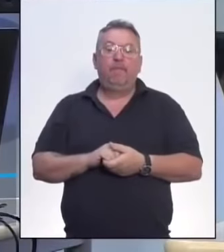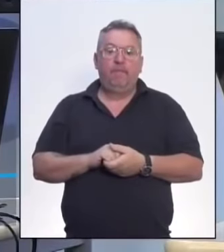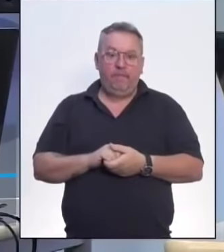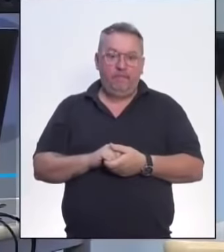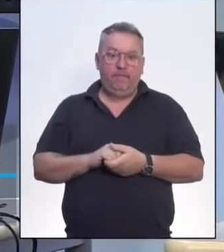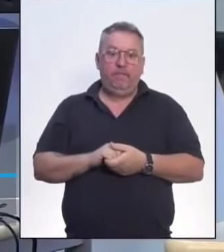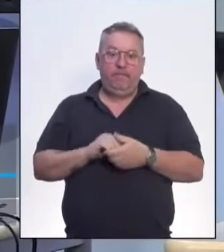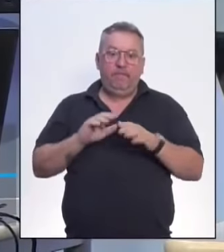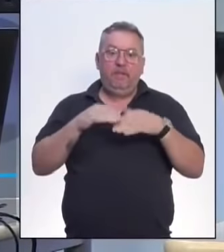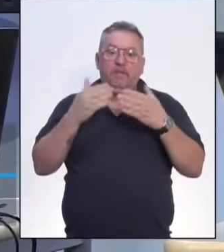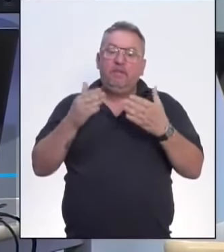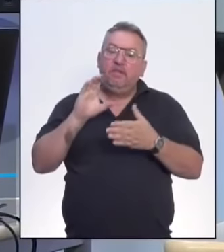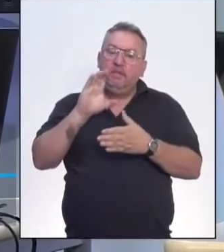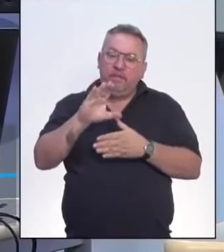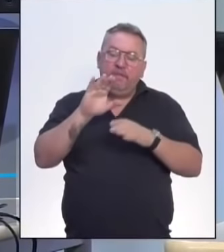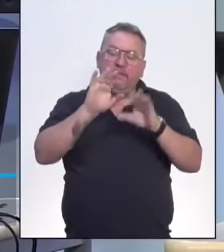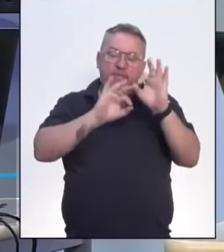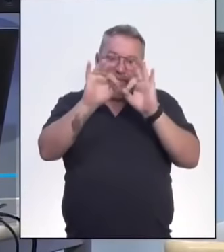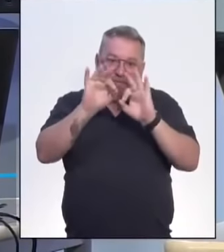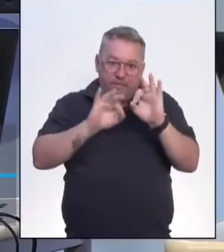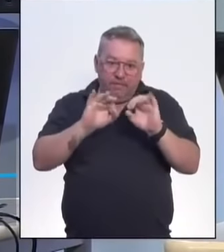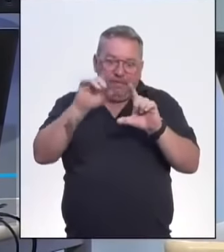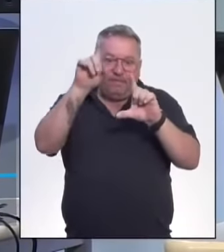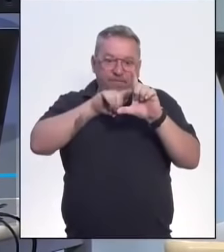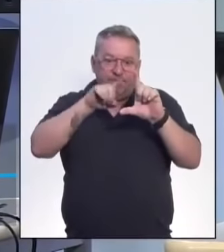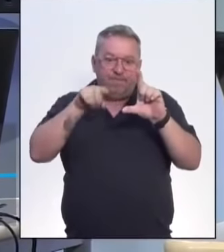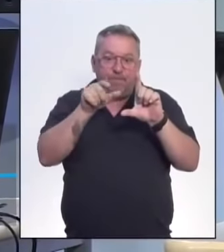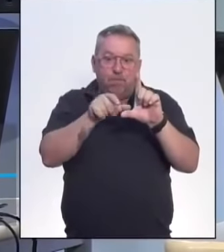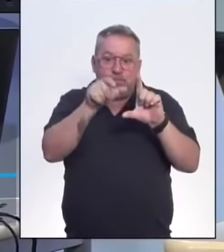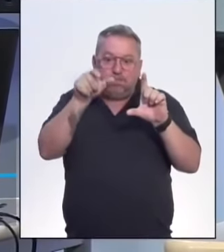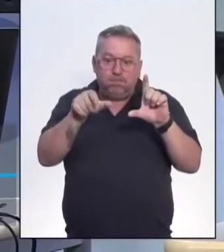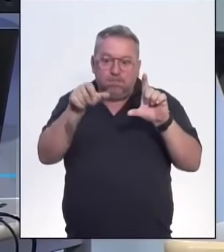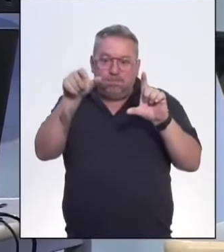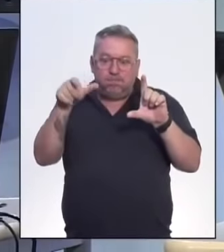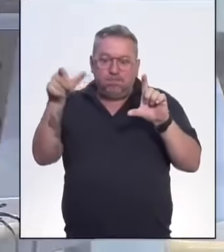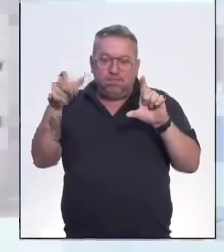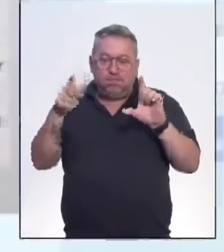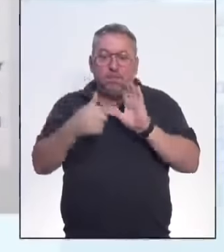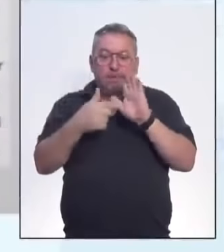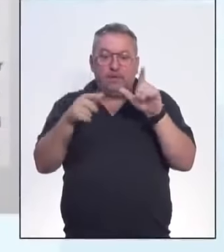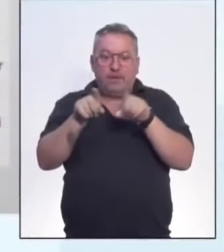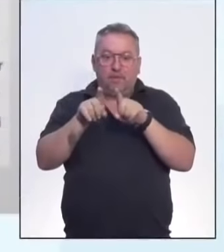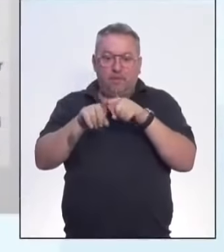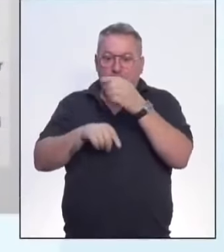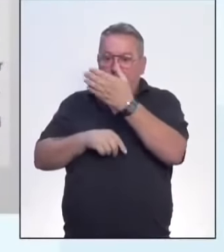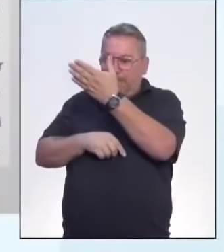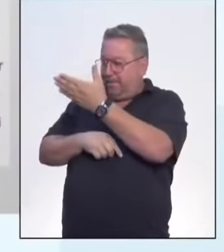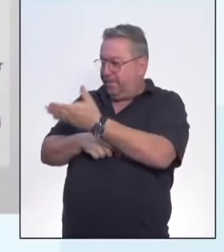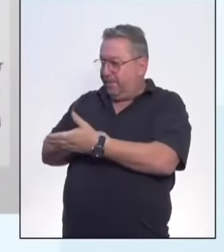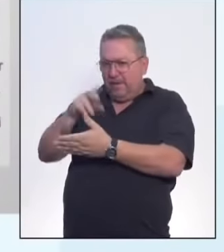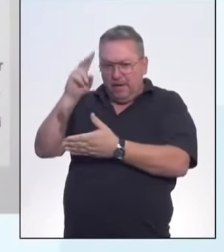2019. Tá? Então, é essa a estrutura, é esse o desenho do problema. Vai aparecer para vocês aí o